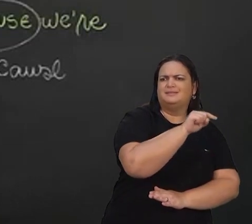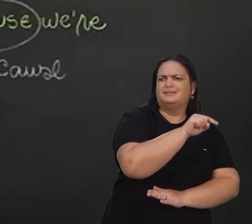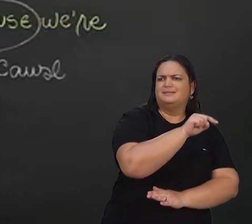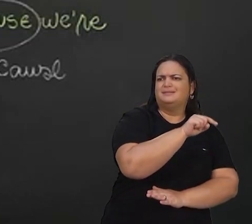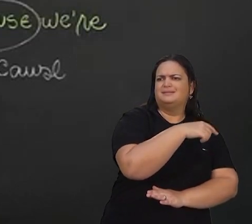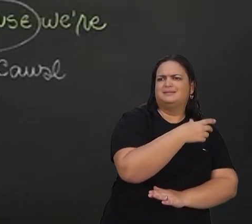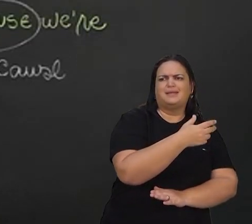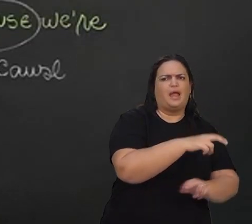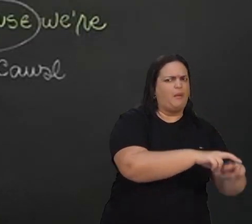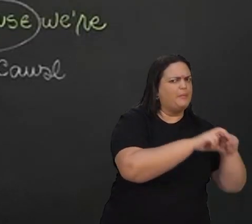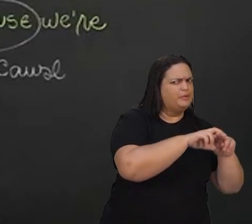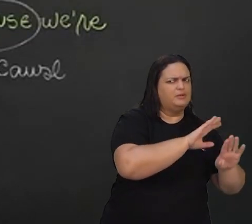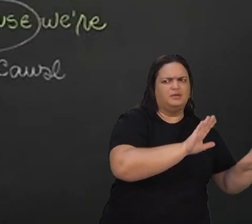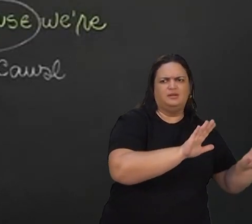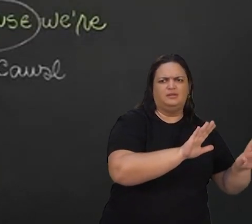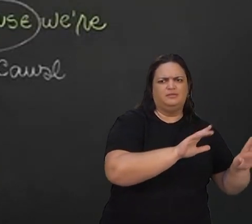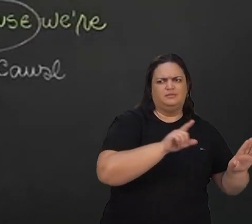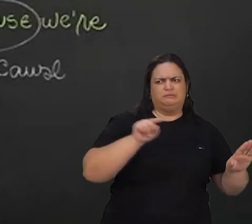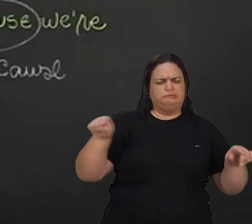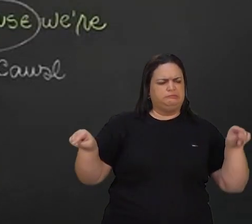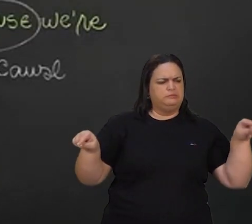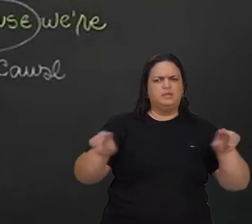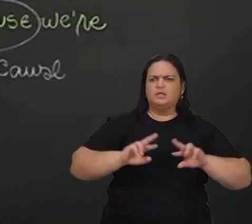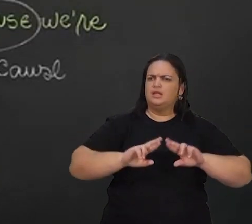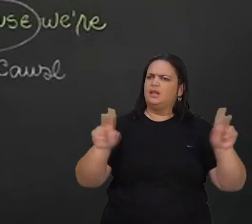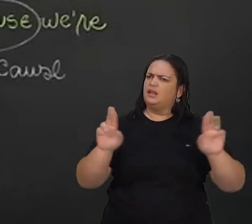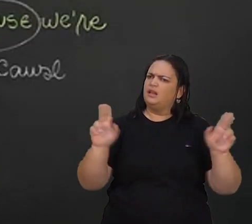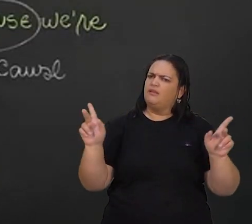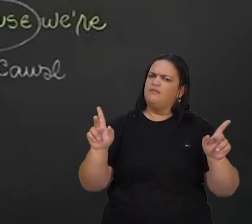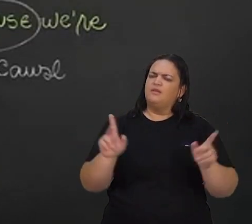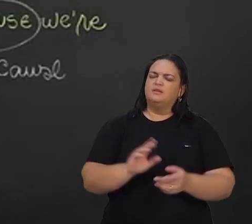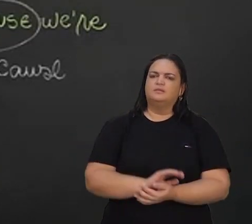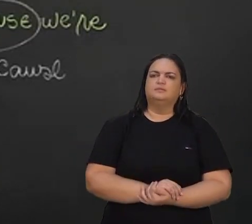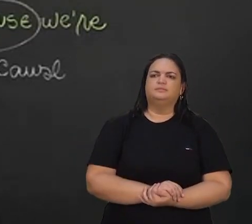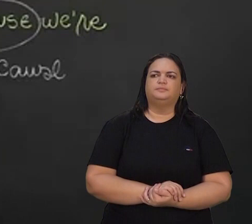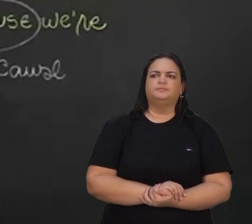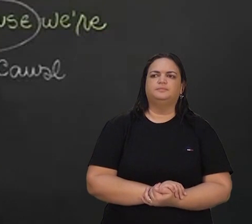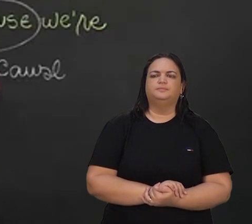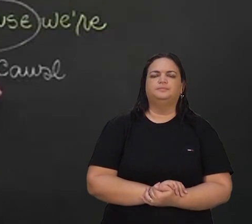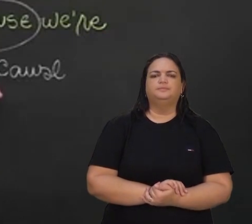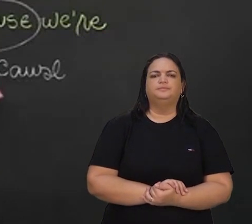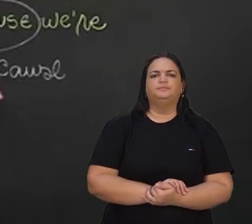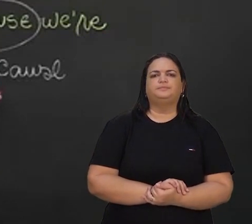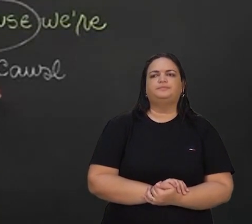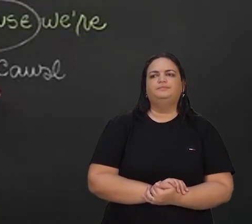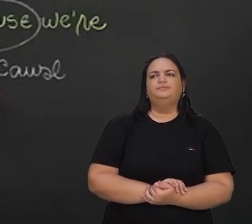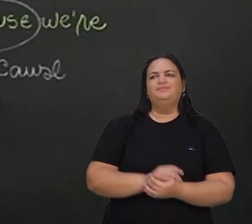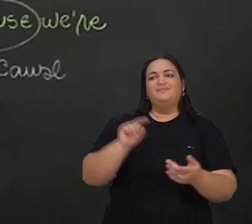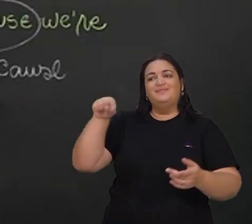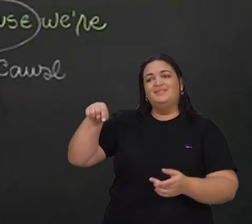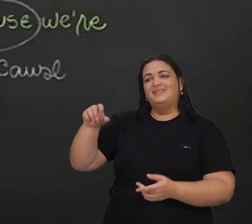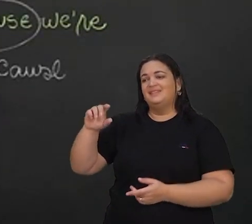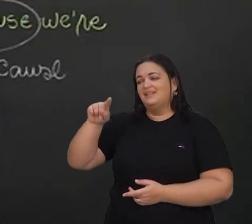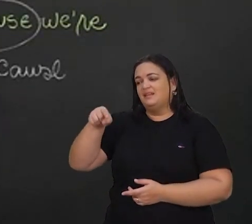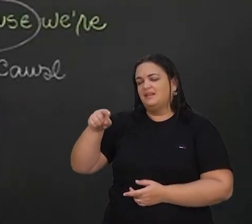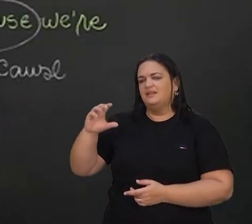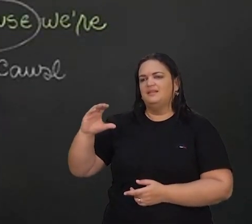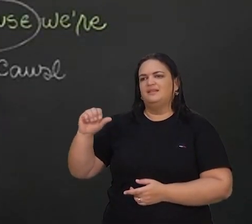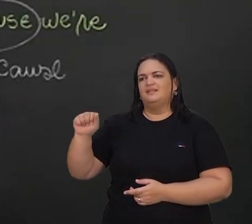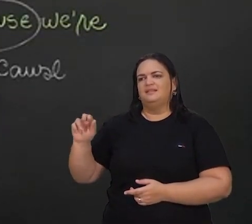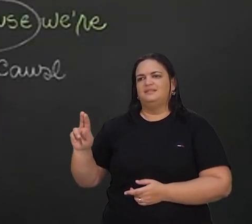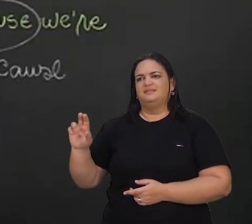significa causa, cause. Inclusive, a pronúncia é diferente. E aqui eu tenho cause